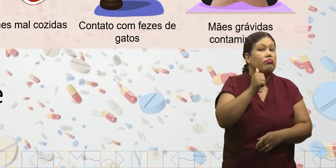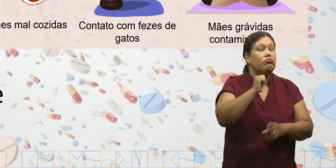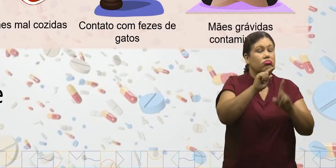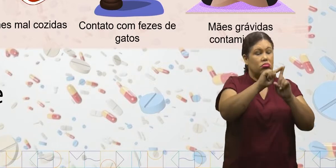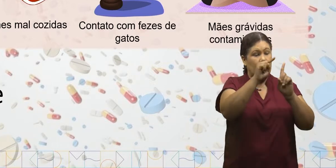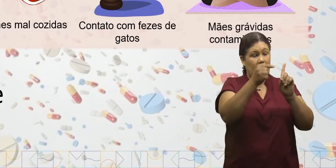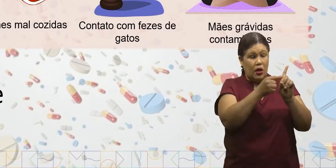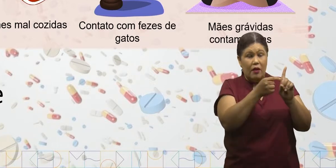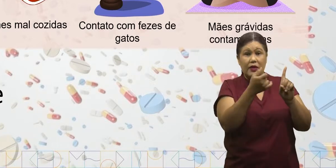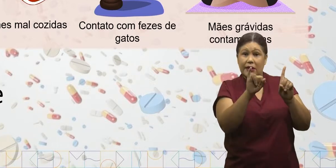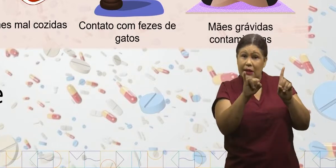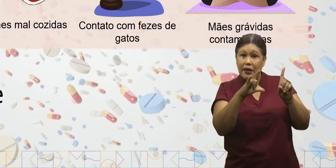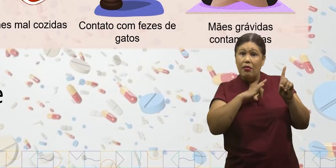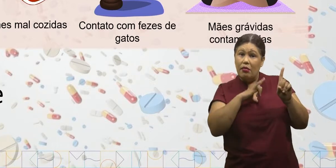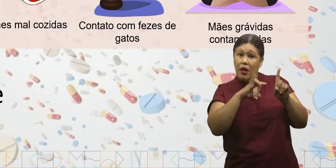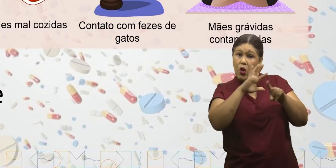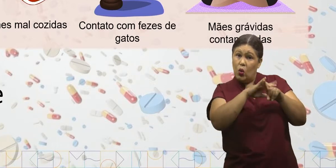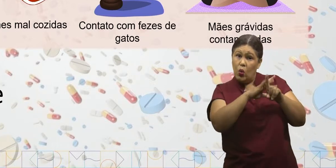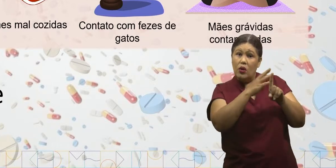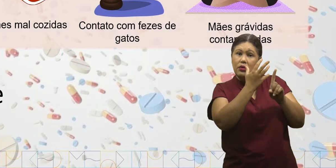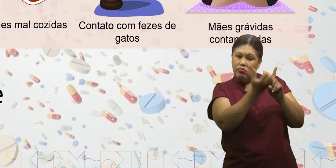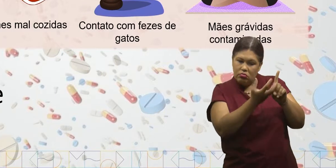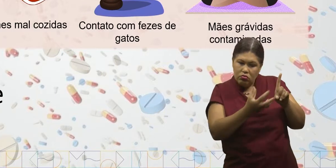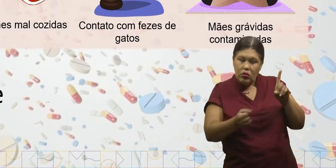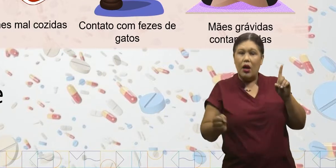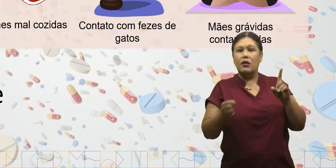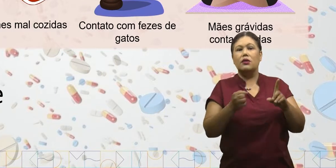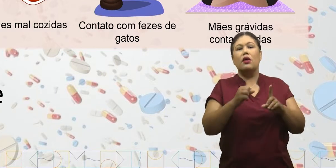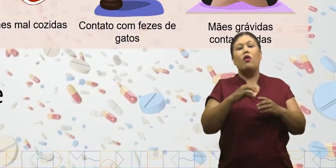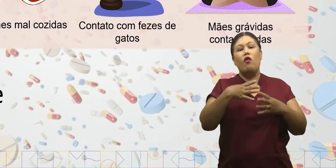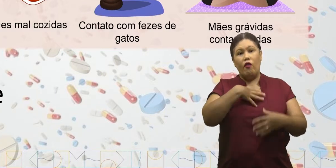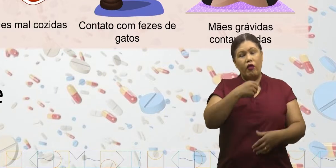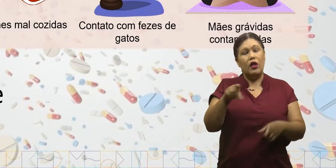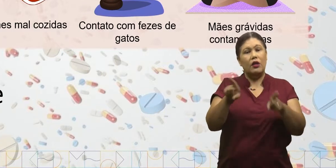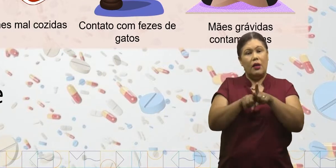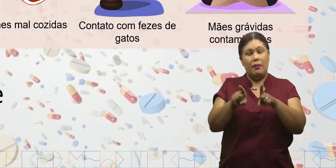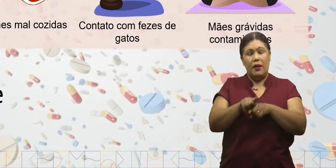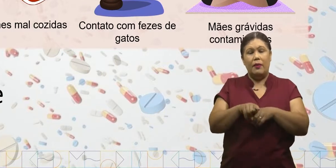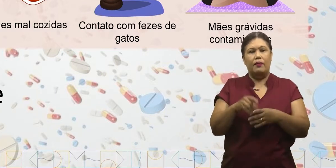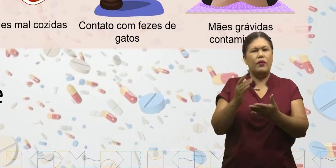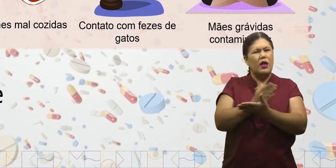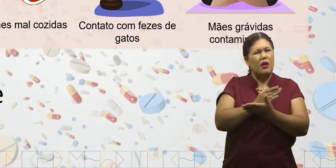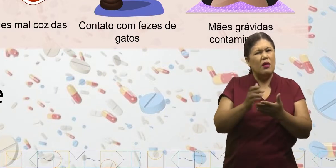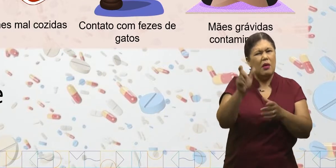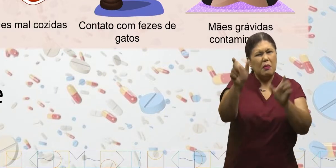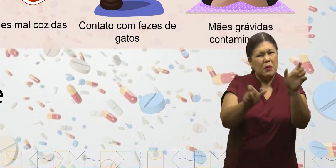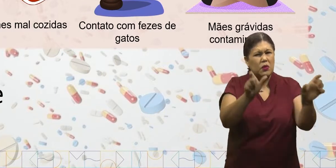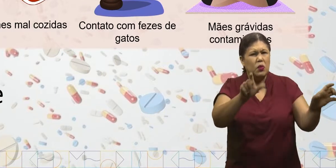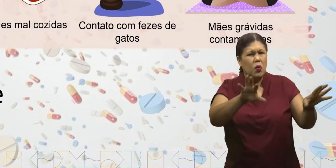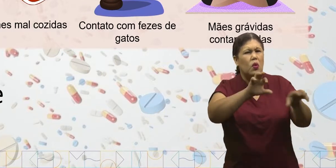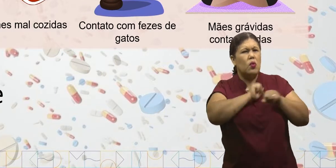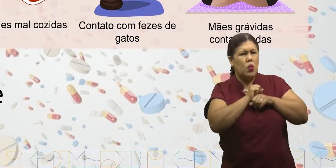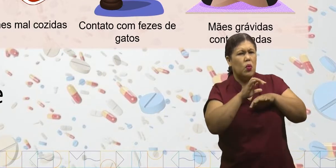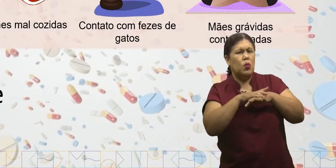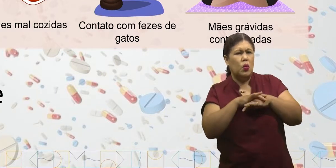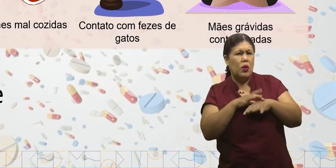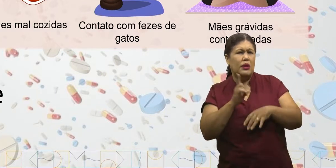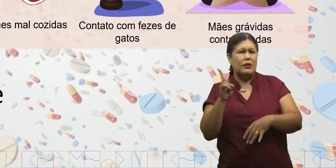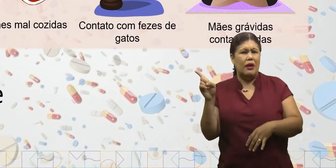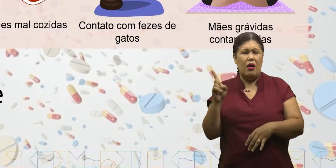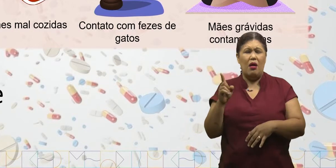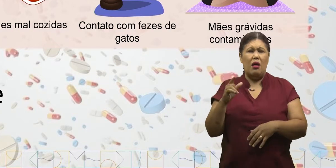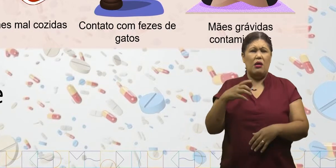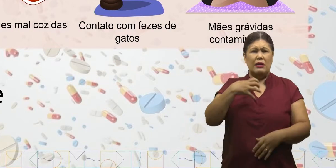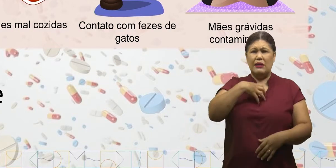podem passar para os filhos. De modo geral, as pessoas afetadas não apresentam sintomas,